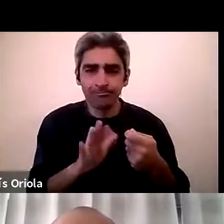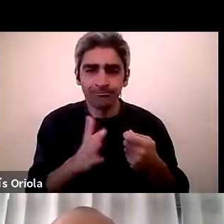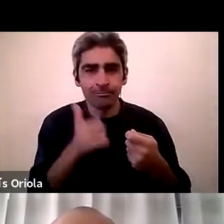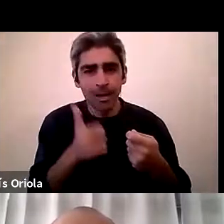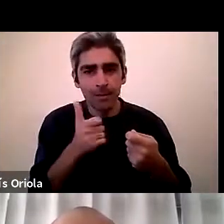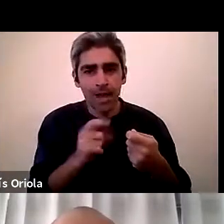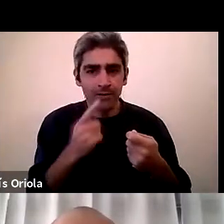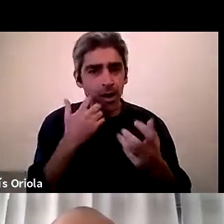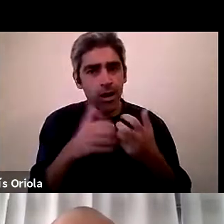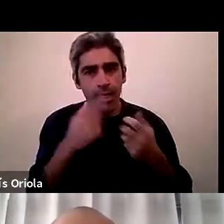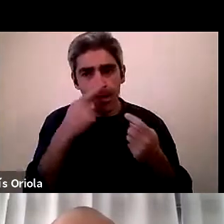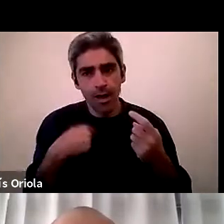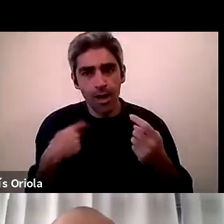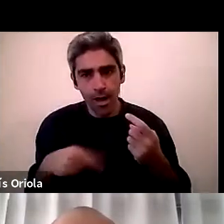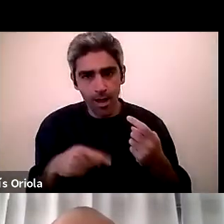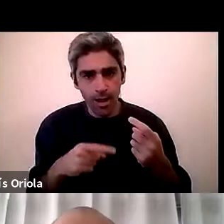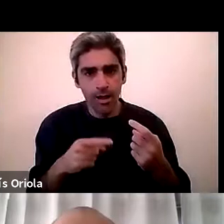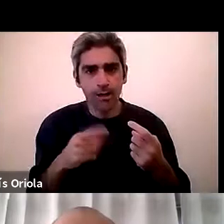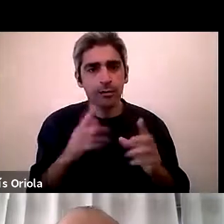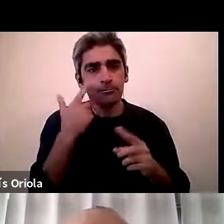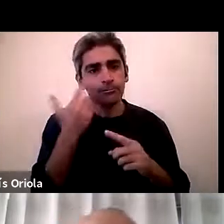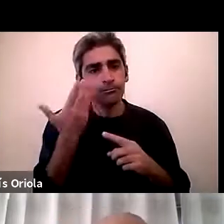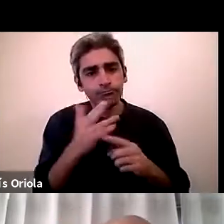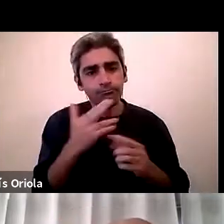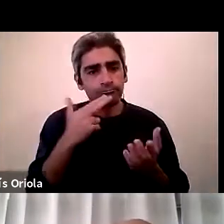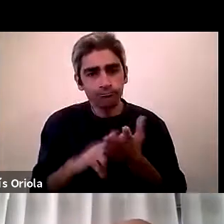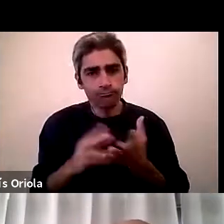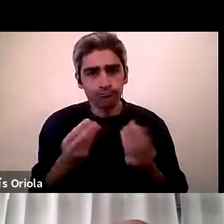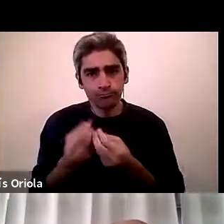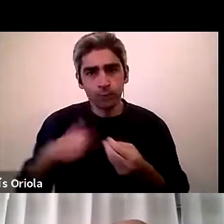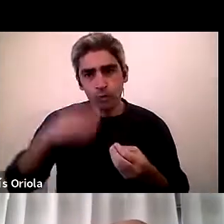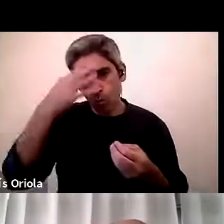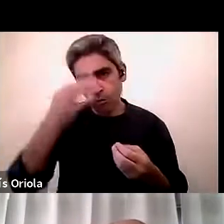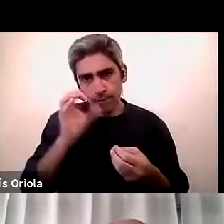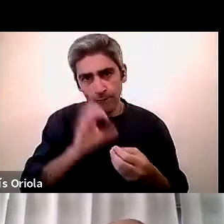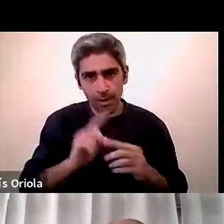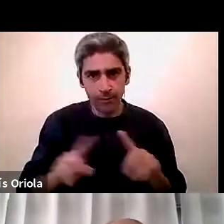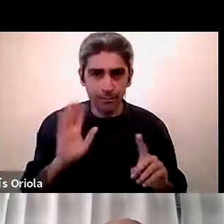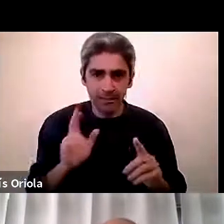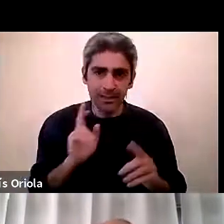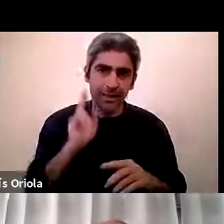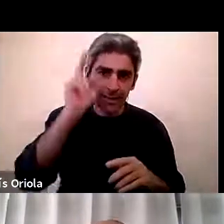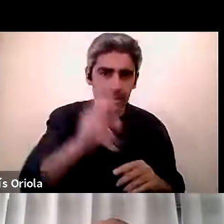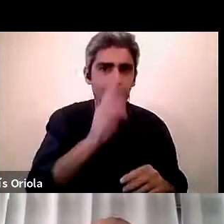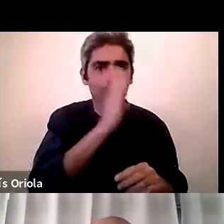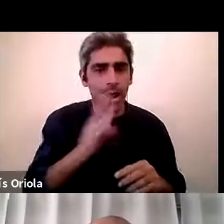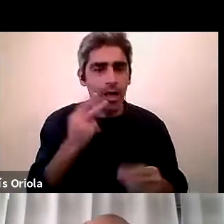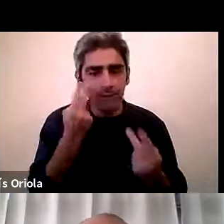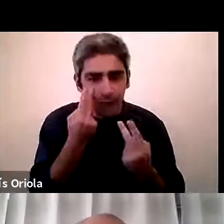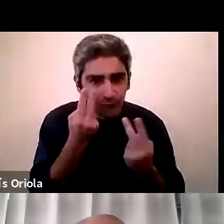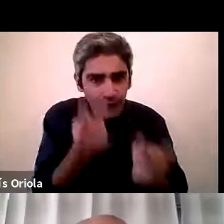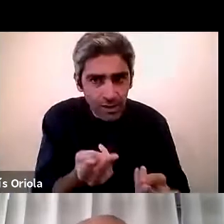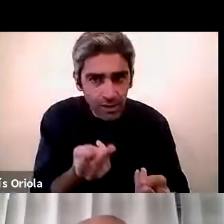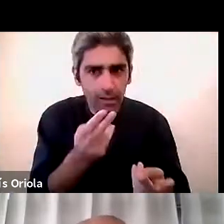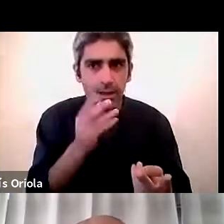temos quando as demonstramos com o nosso comportamento. Por isso a necessidade de ir ao terreno, de fazer um trabalho de